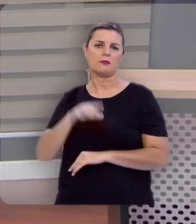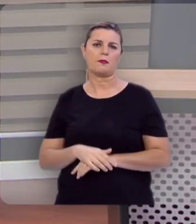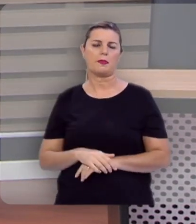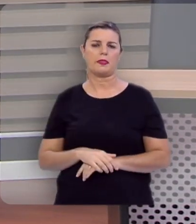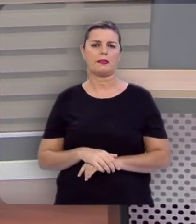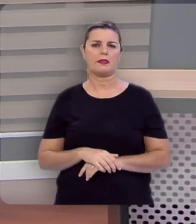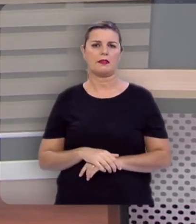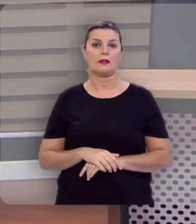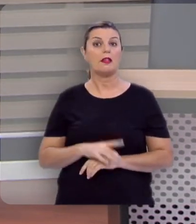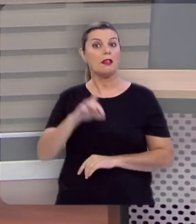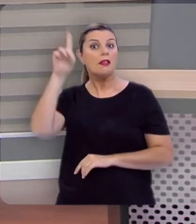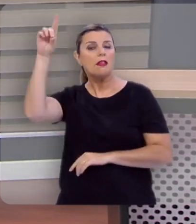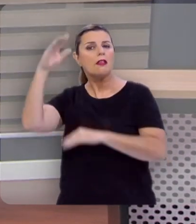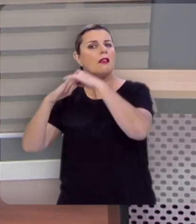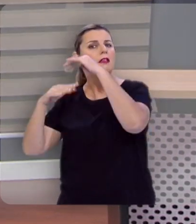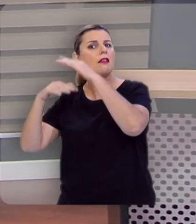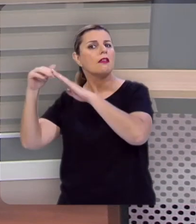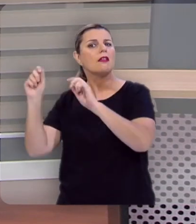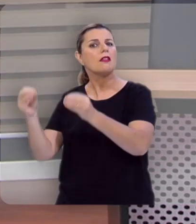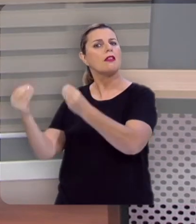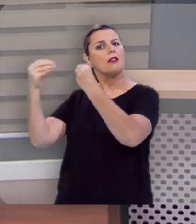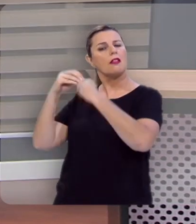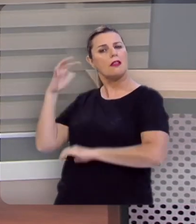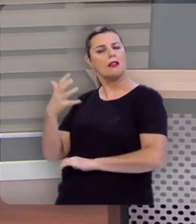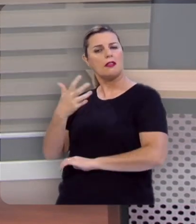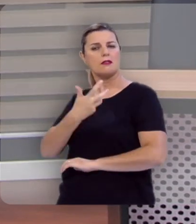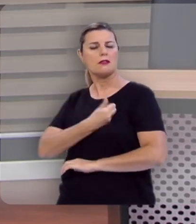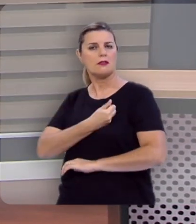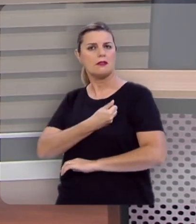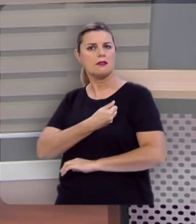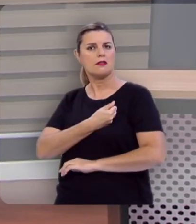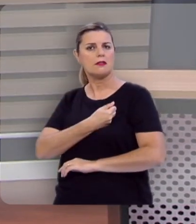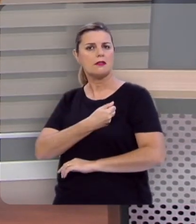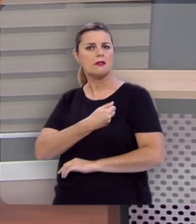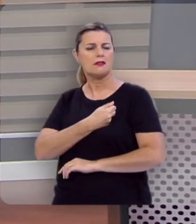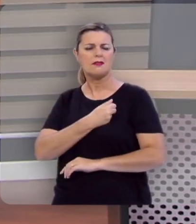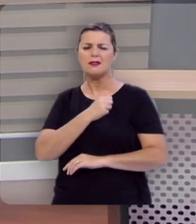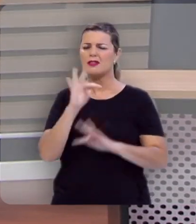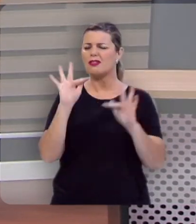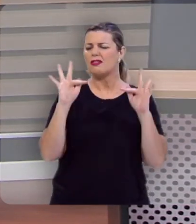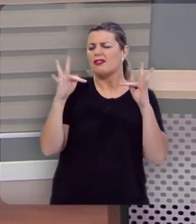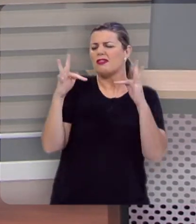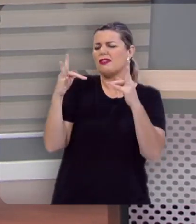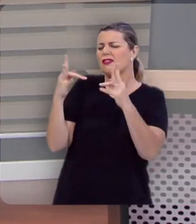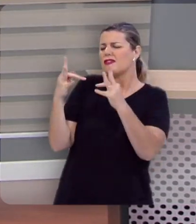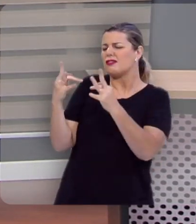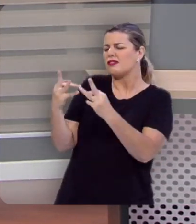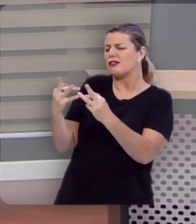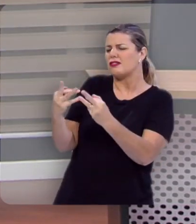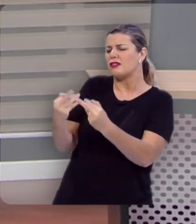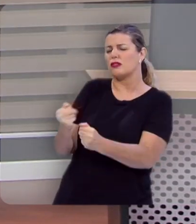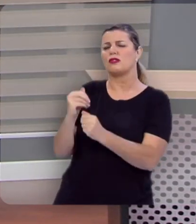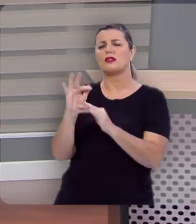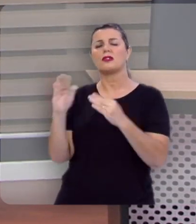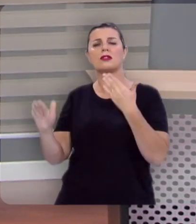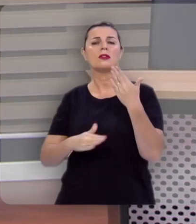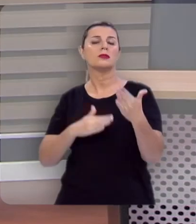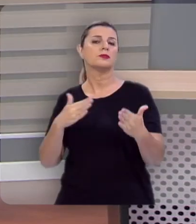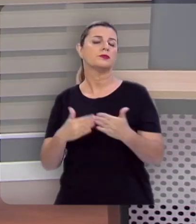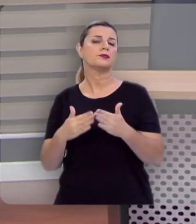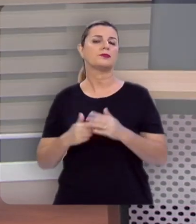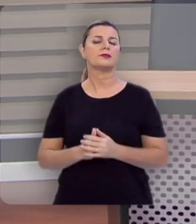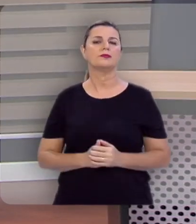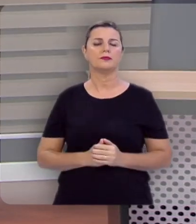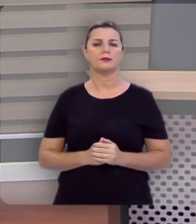Deus. Ele é quem operou a nossa salvação de A a Z, de Alfa